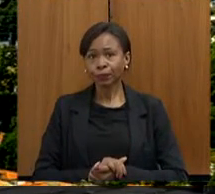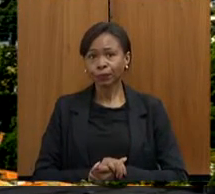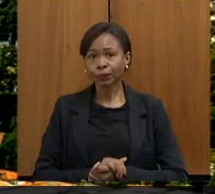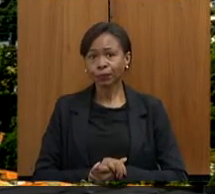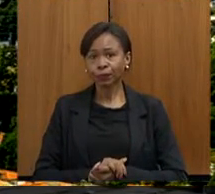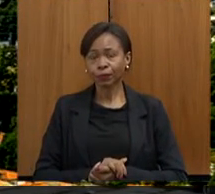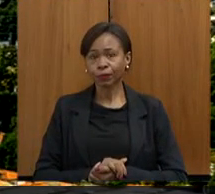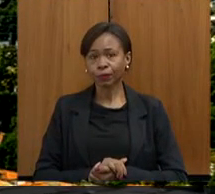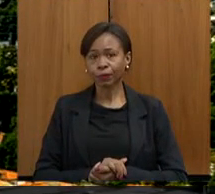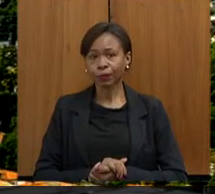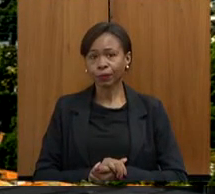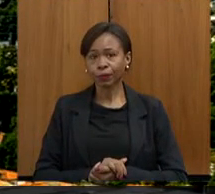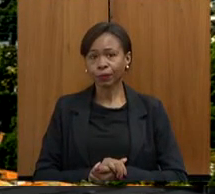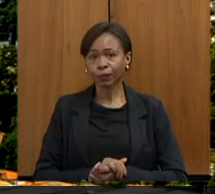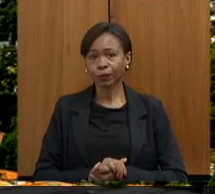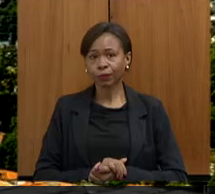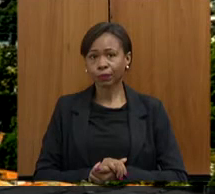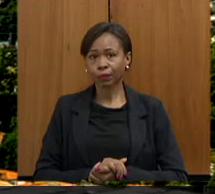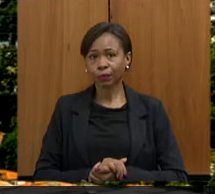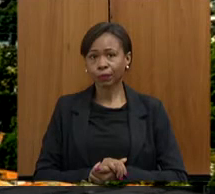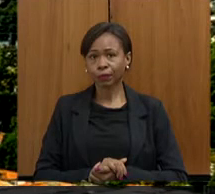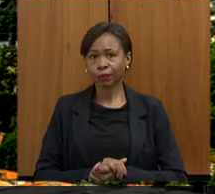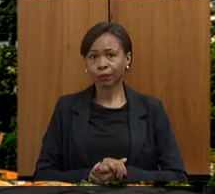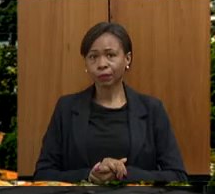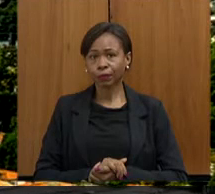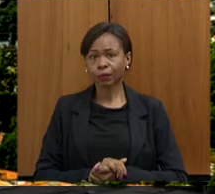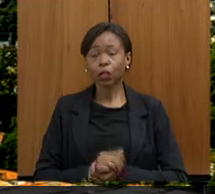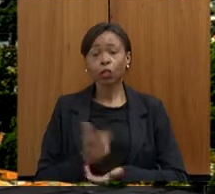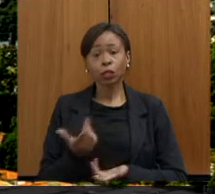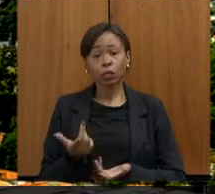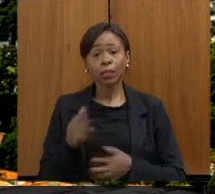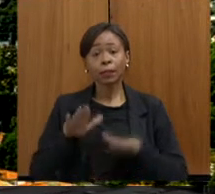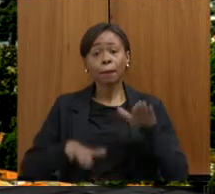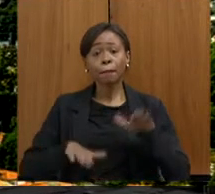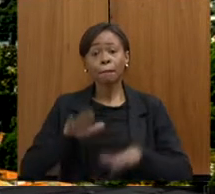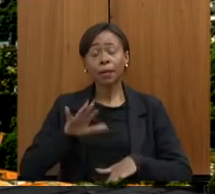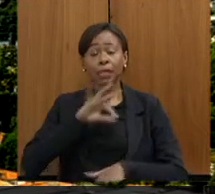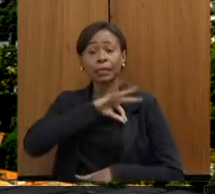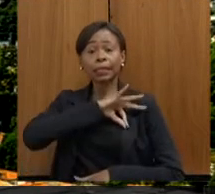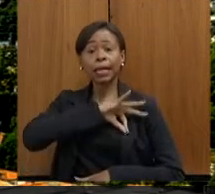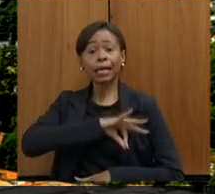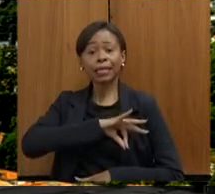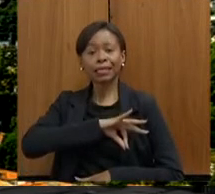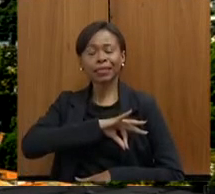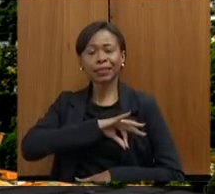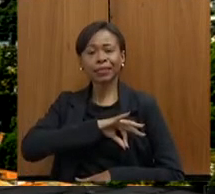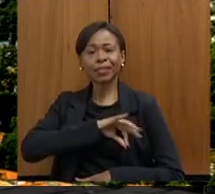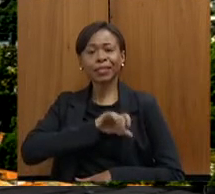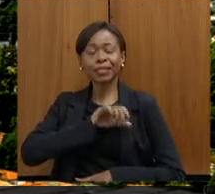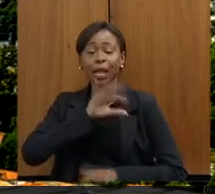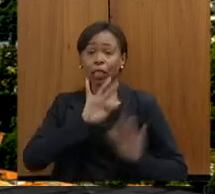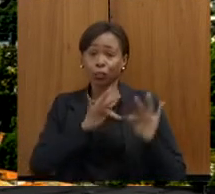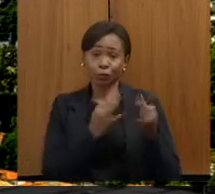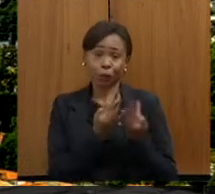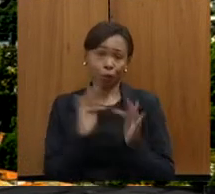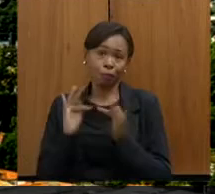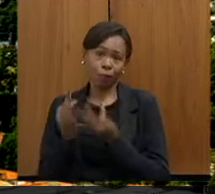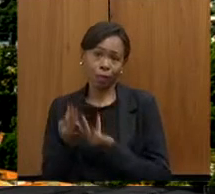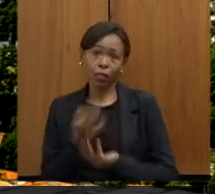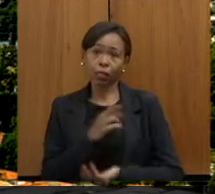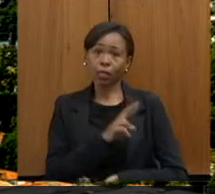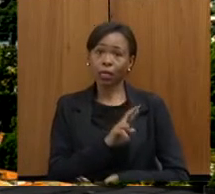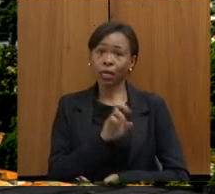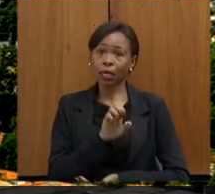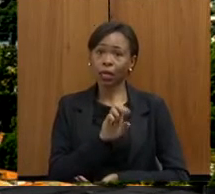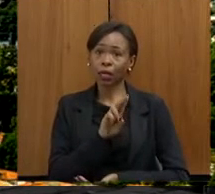perdão, valor, o valor não, perdão, da renda das famílias. Eu tenho a reúbe S, que é reúbe